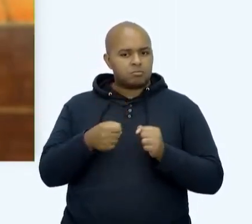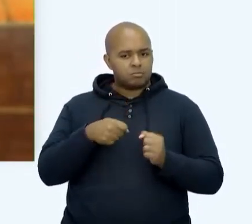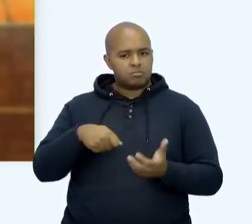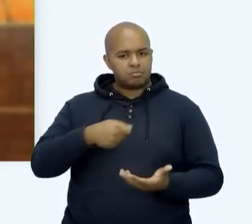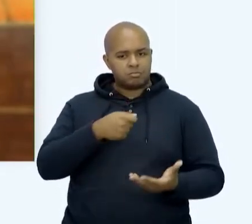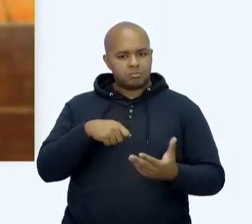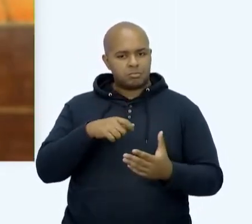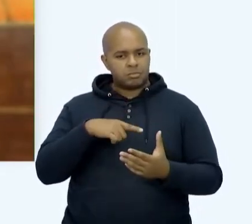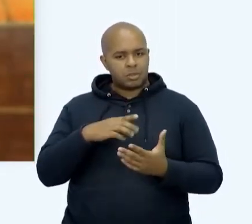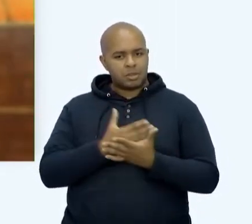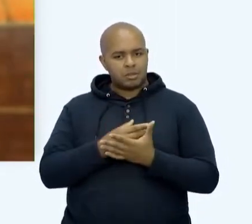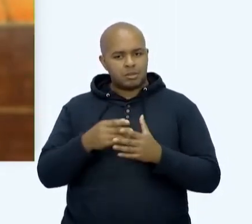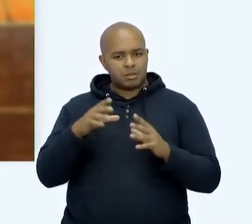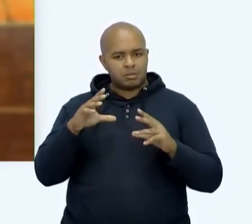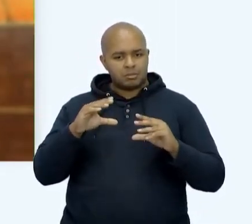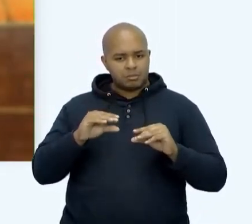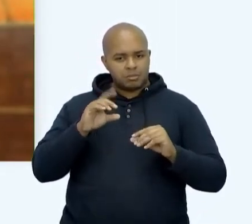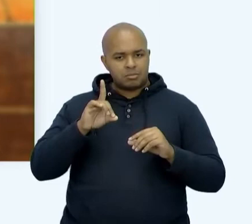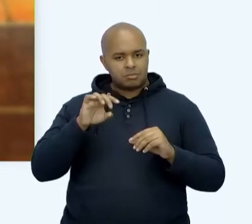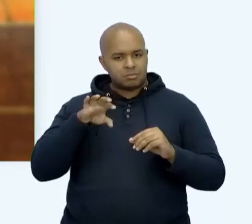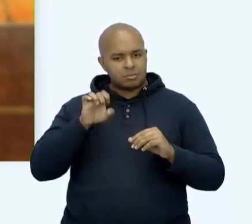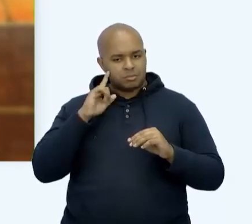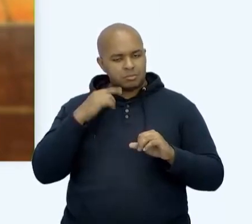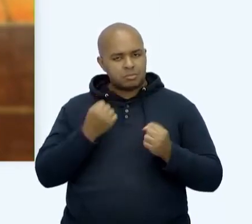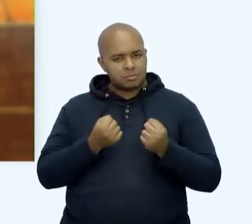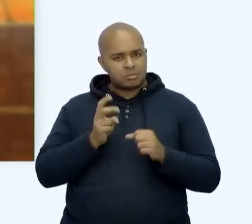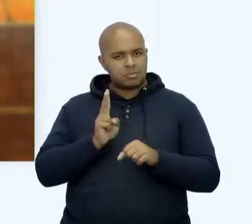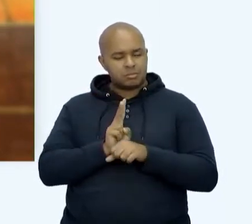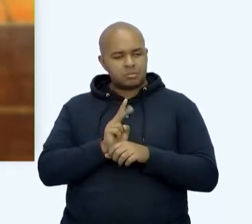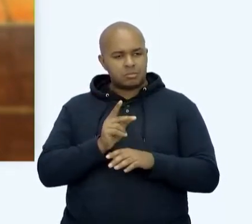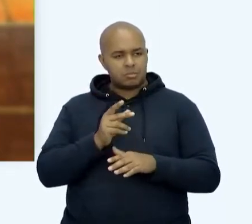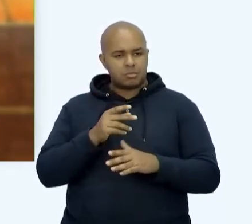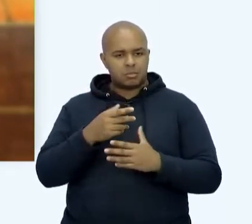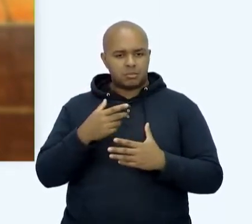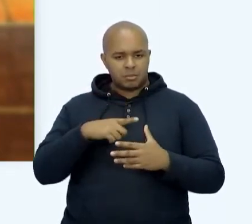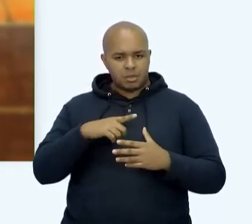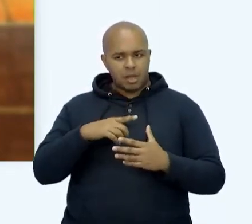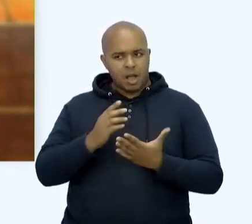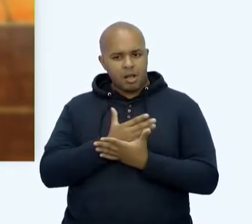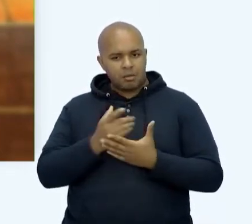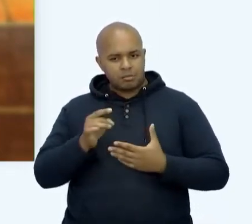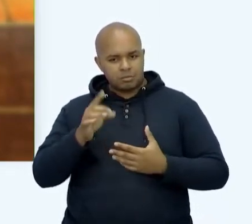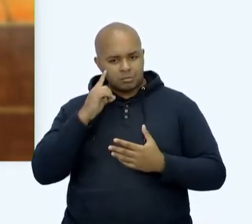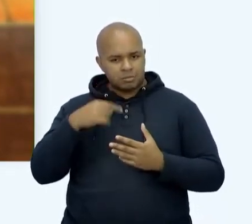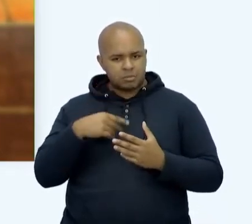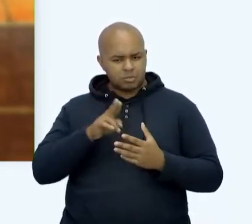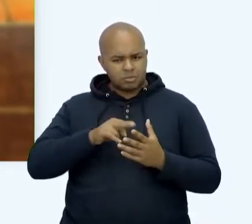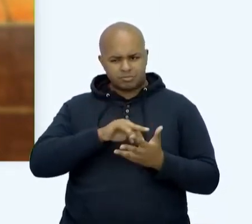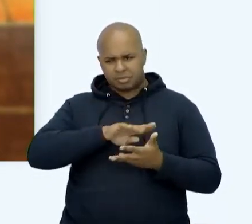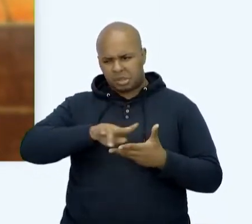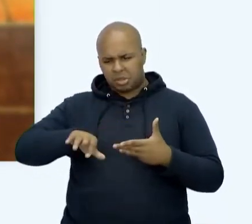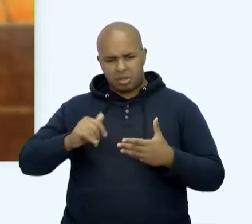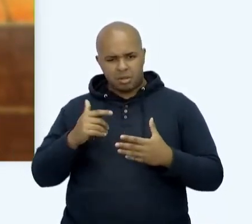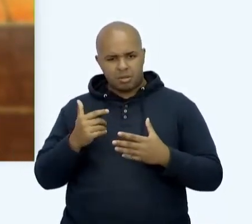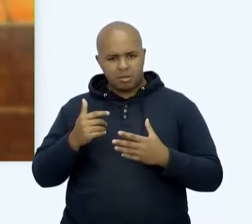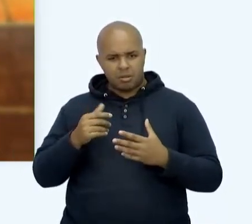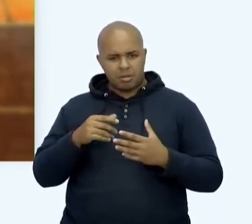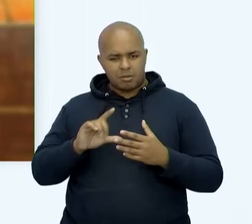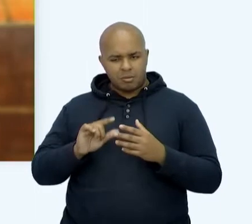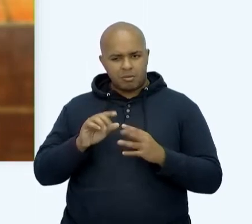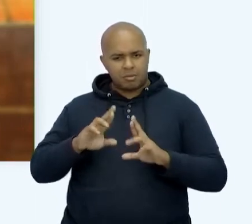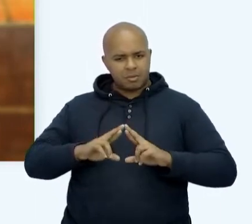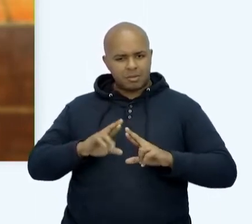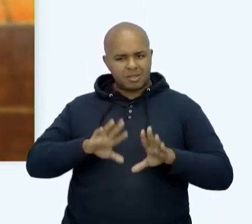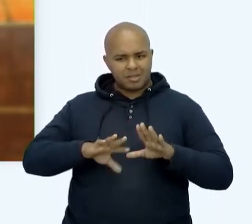de possuírem baixa densidade e permeabilidade. Ocorre que o uso desenfreado e o baixo encaminhamento à